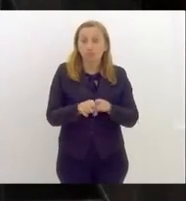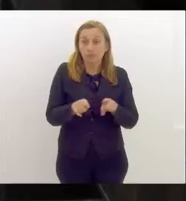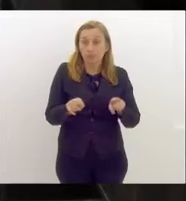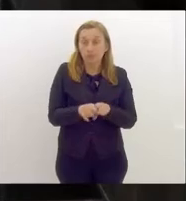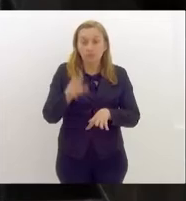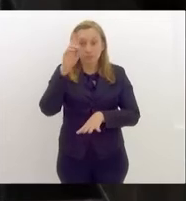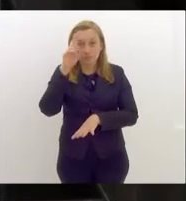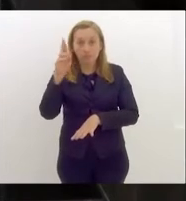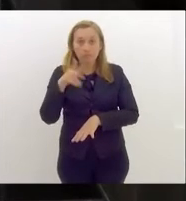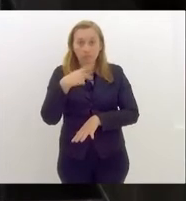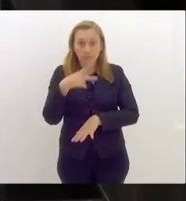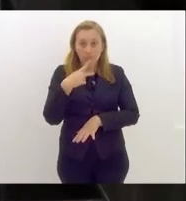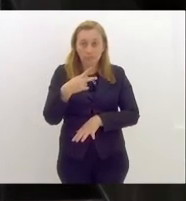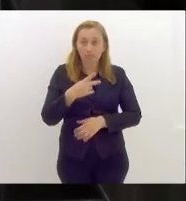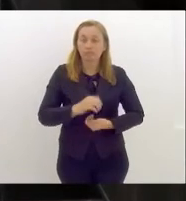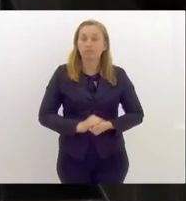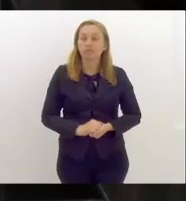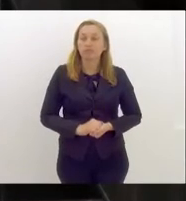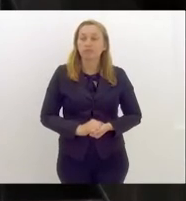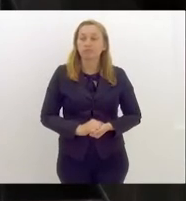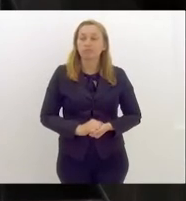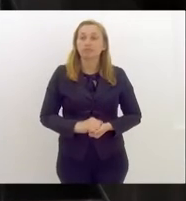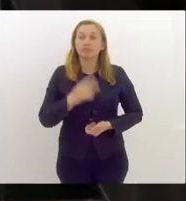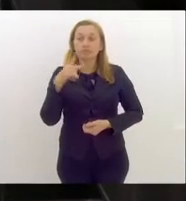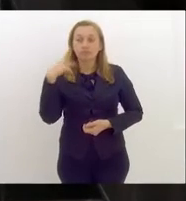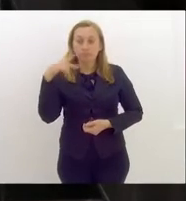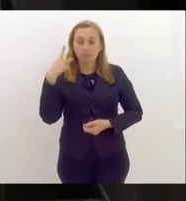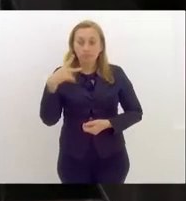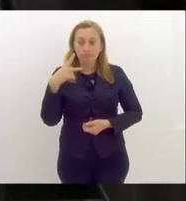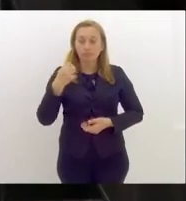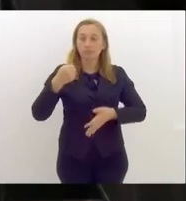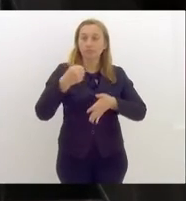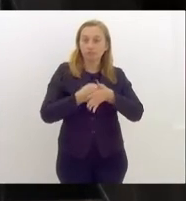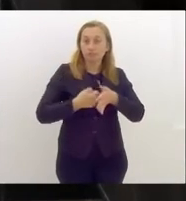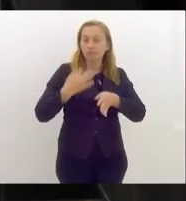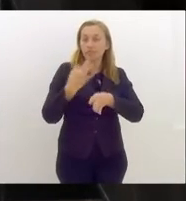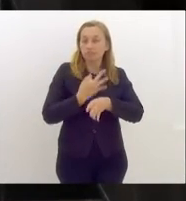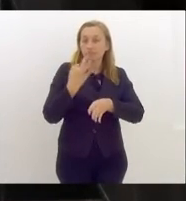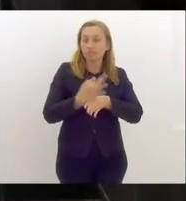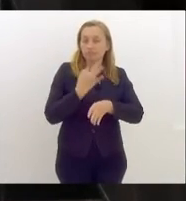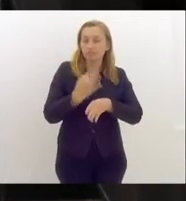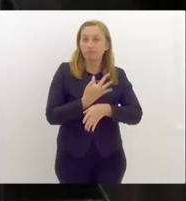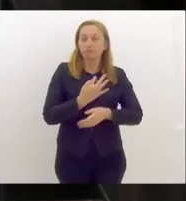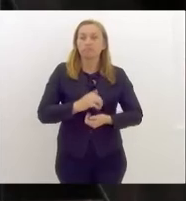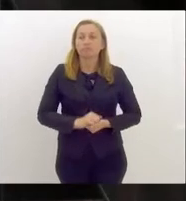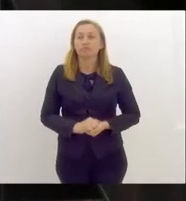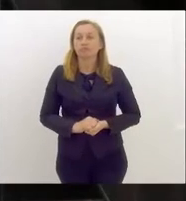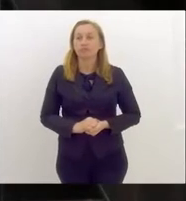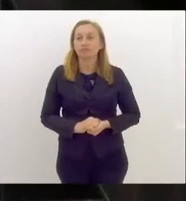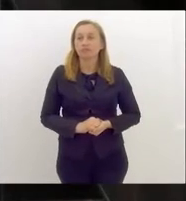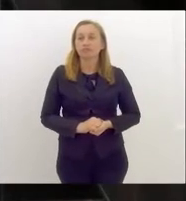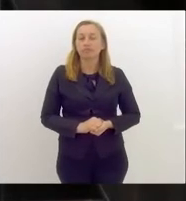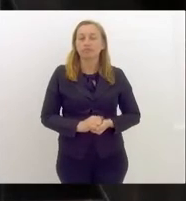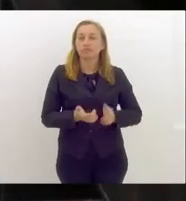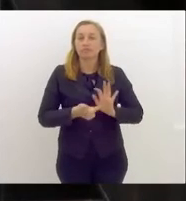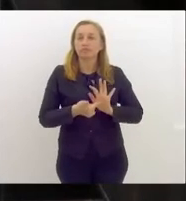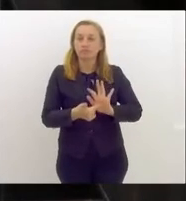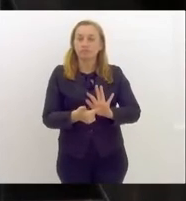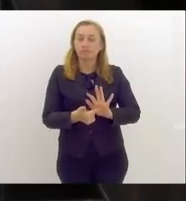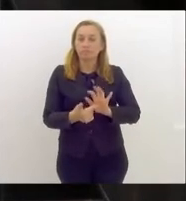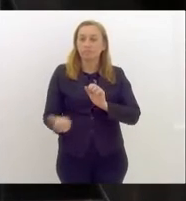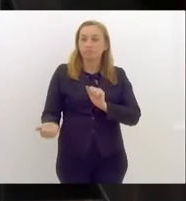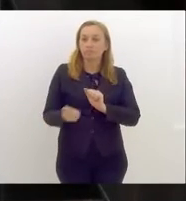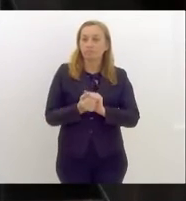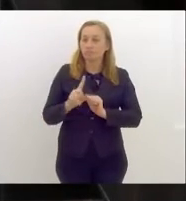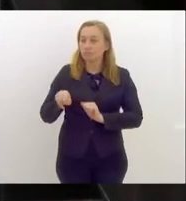vossa excelência mencionou de dimensão política de resistência é que ela simbolizou ao